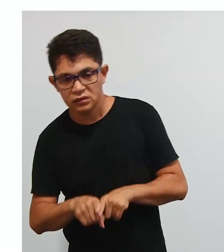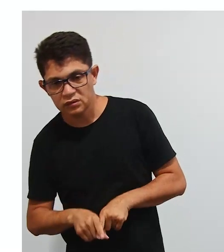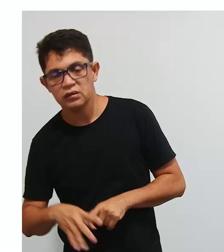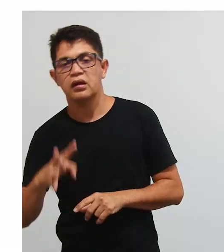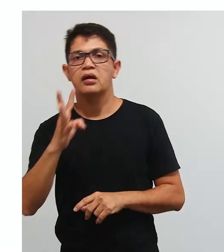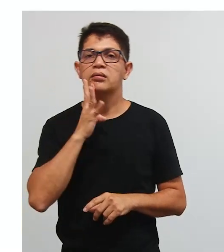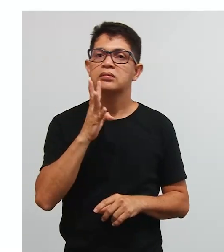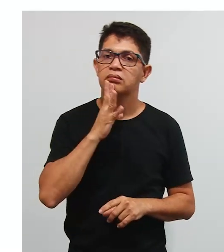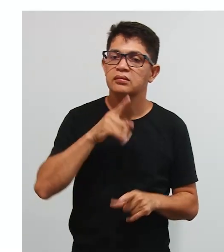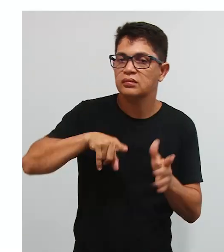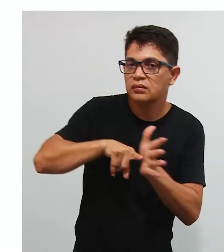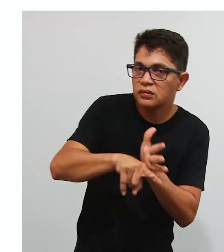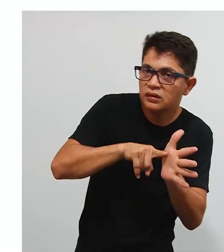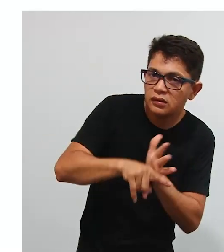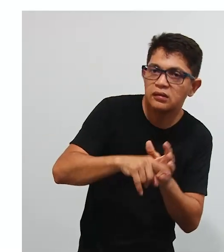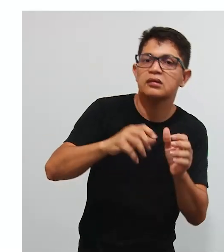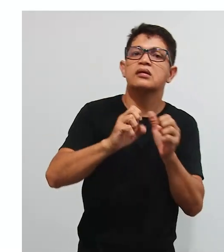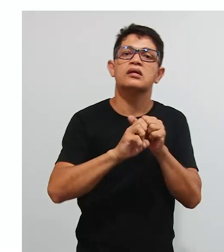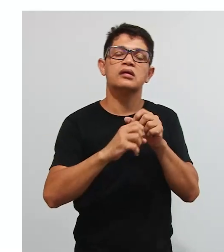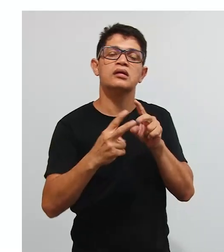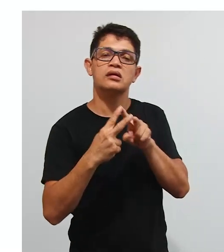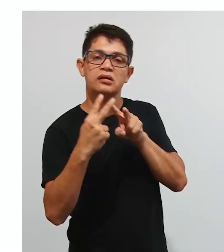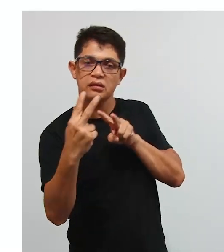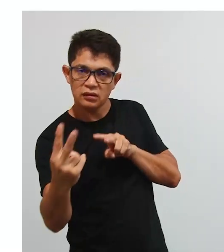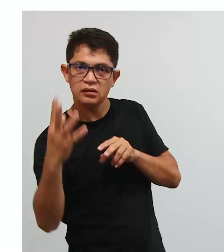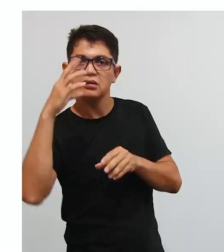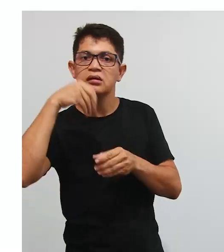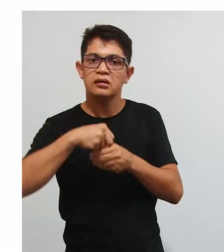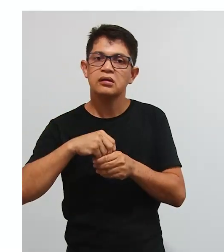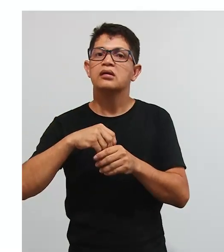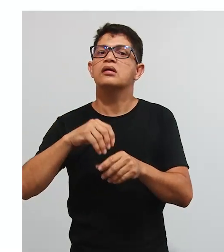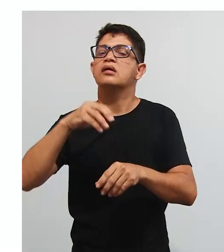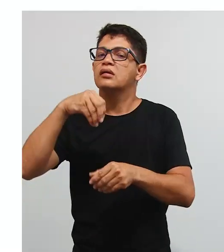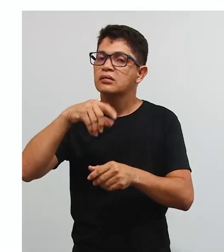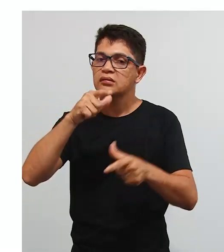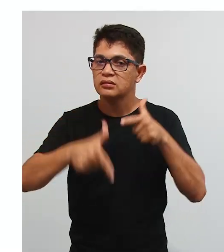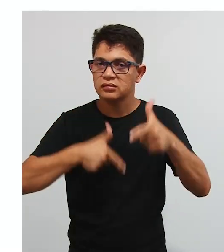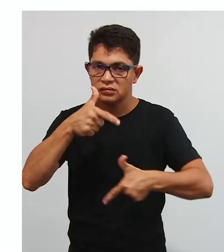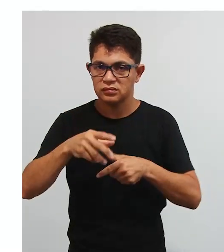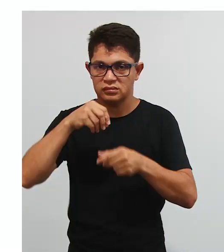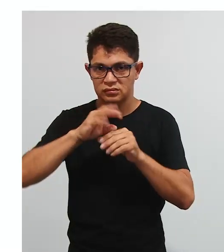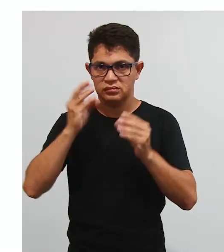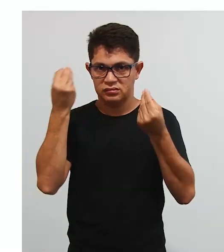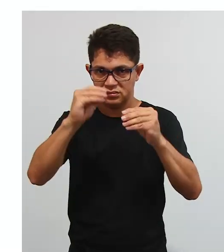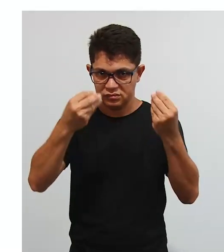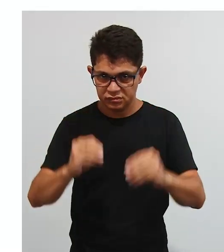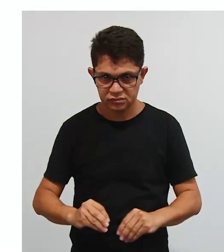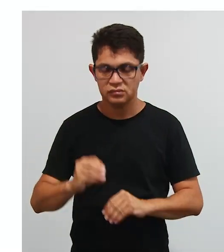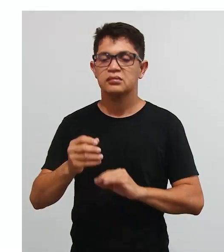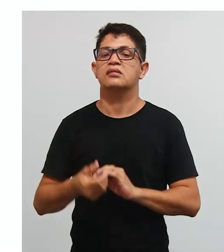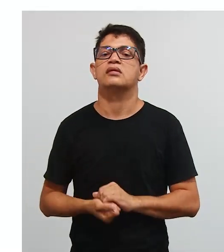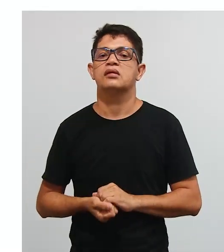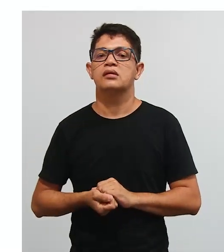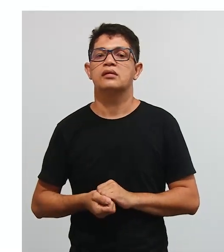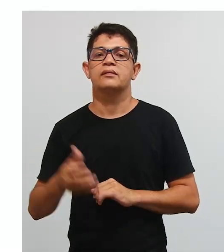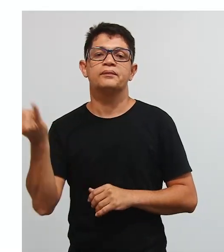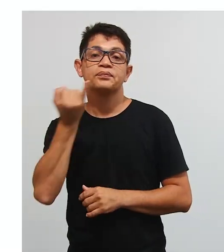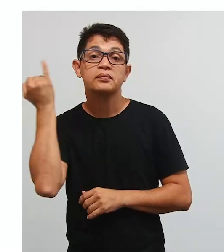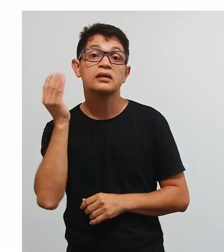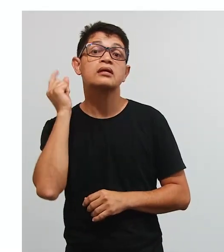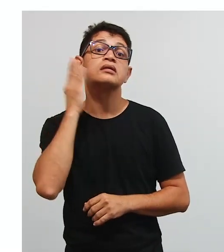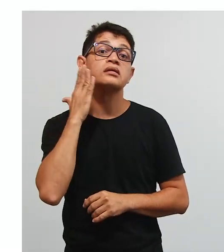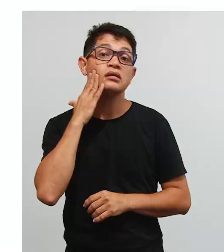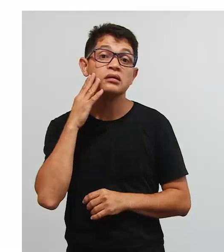também vai ter ensino, pesquisa e extensão, que são realizadas pelos docentes. É um corpo, é